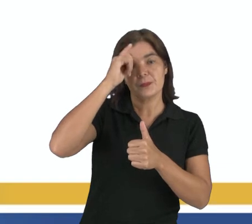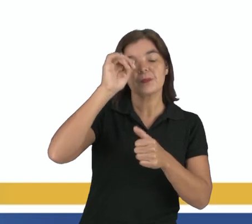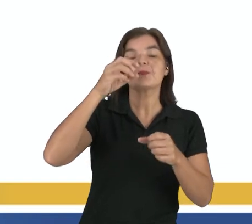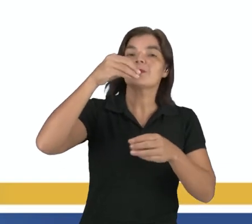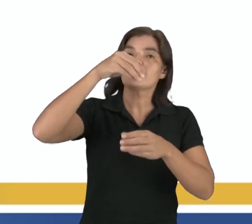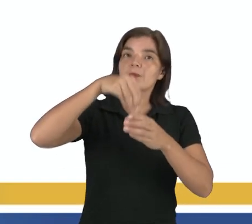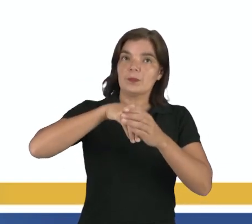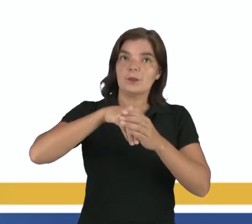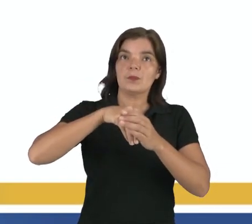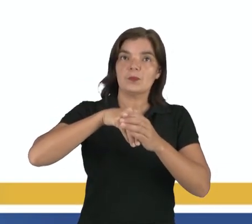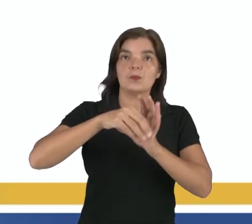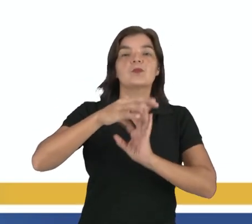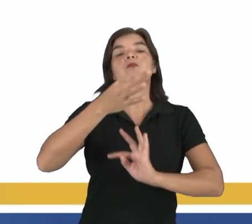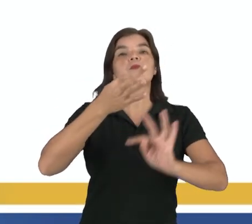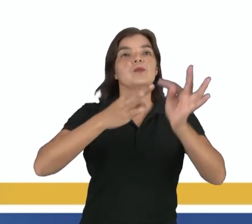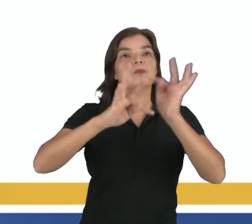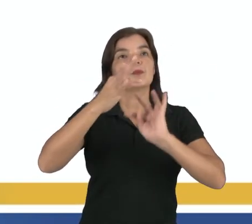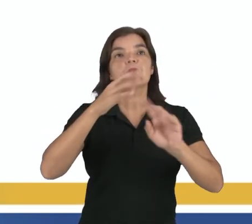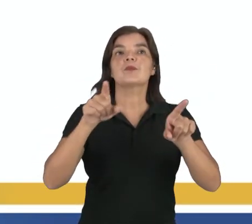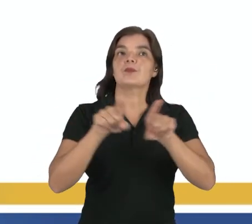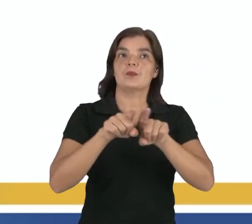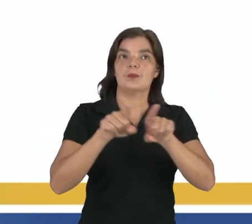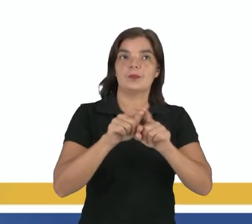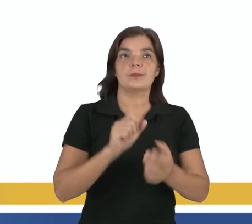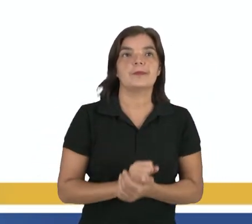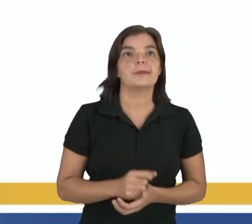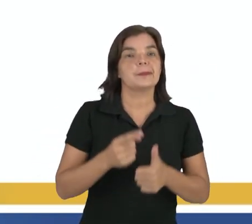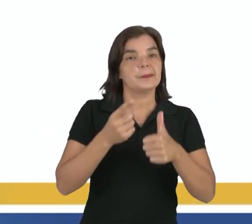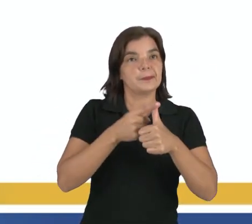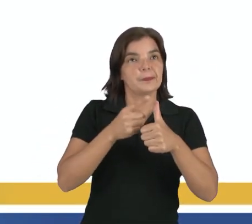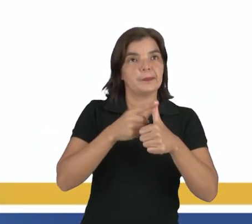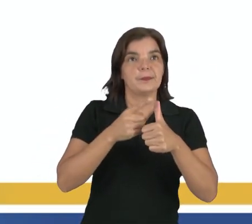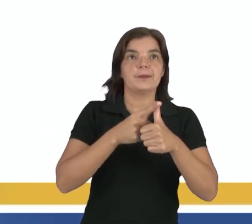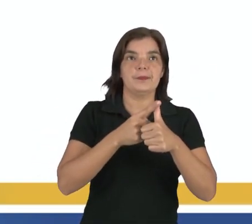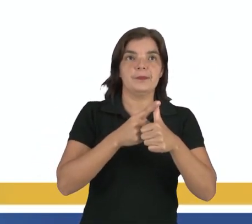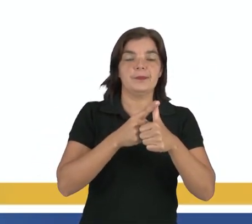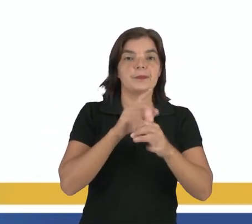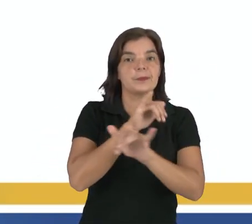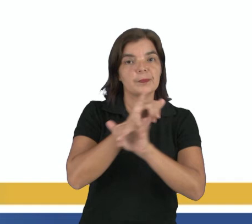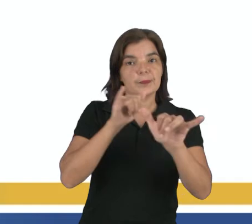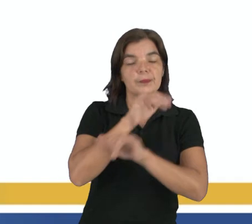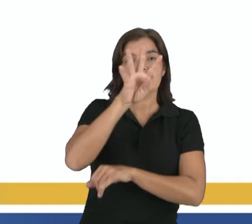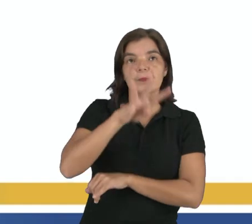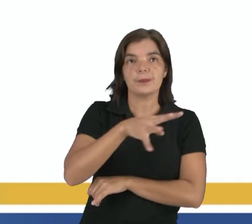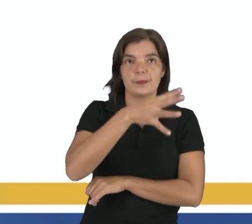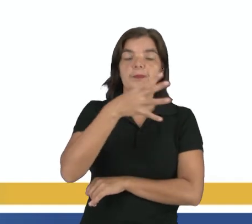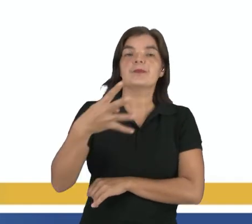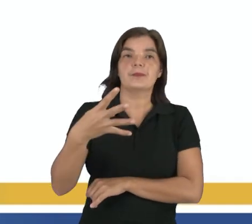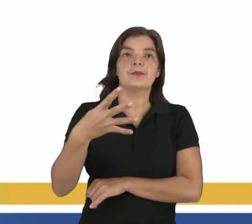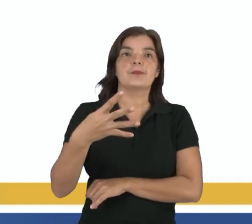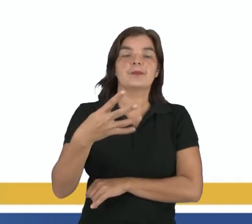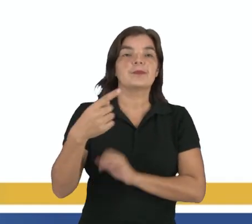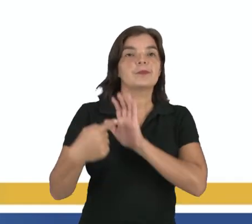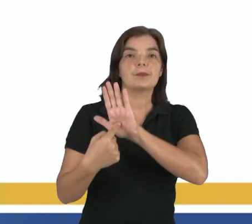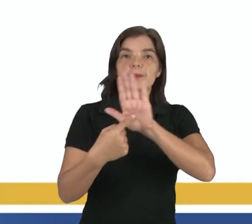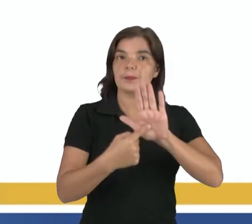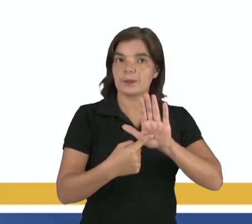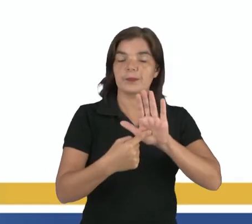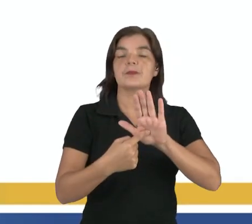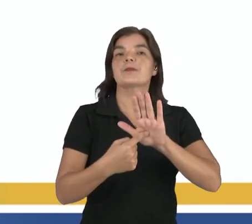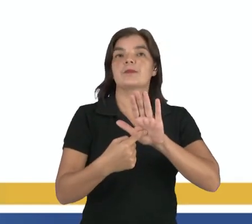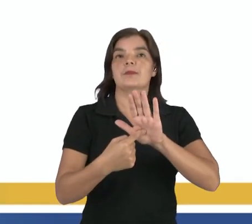coluna numa planilha eletrônica é você primeiro inserir esses dados em uma planilha, conforme foi